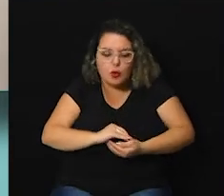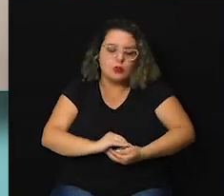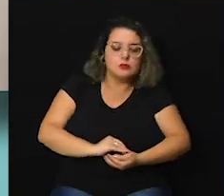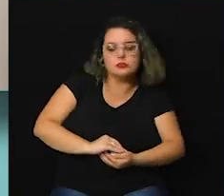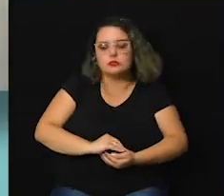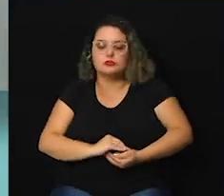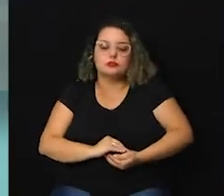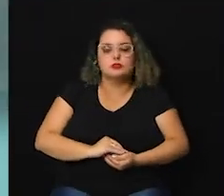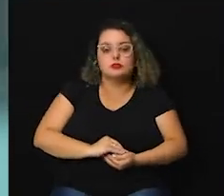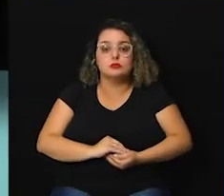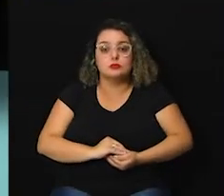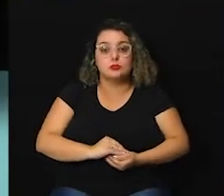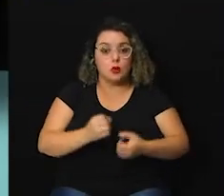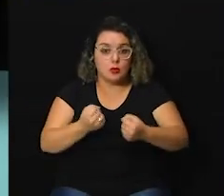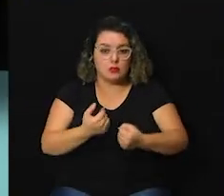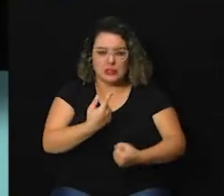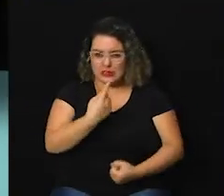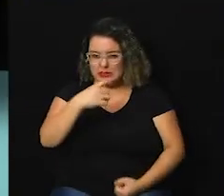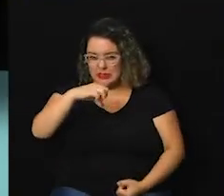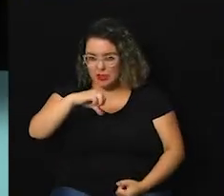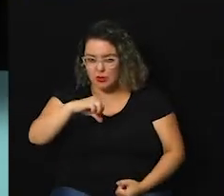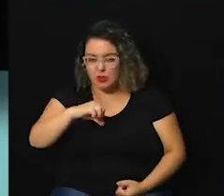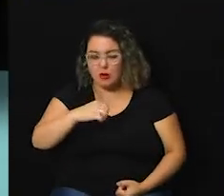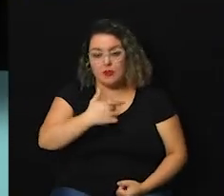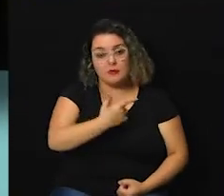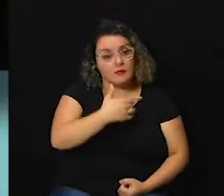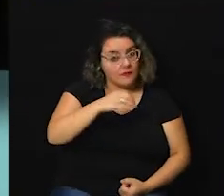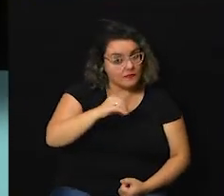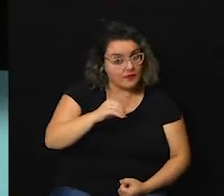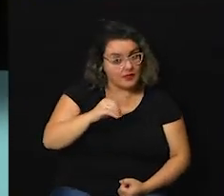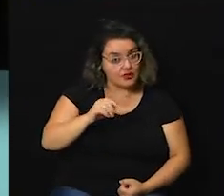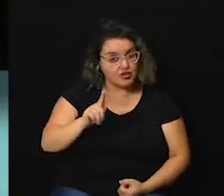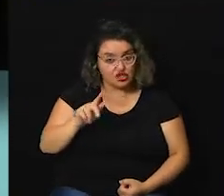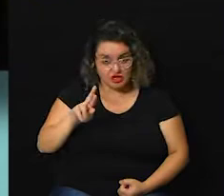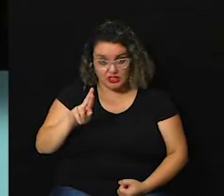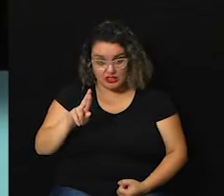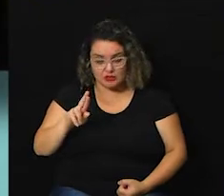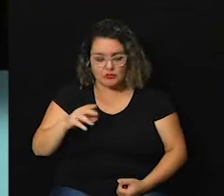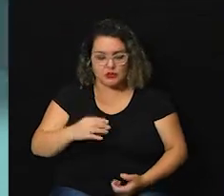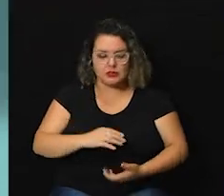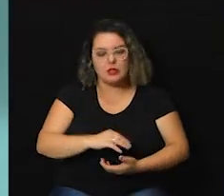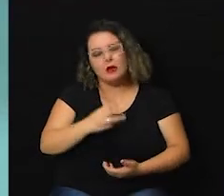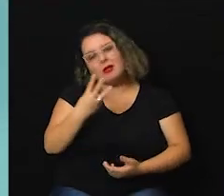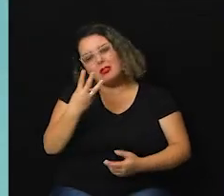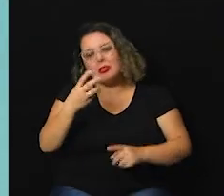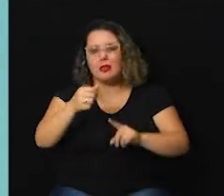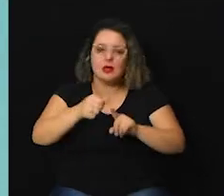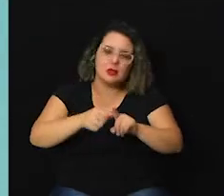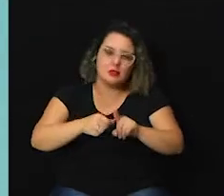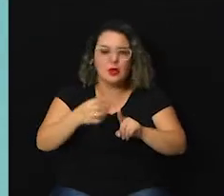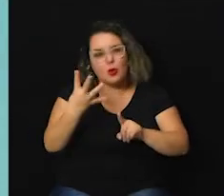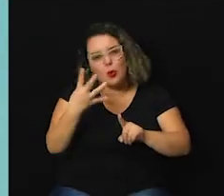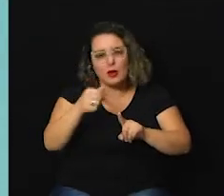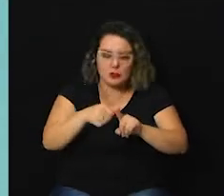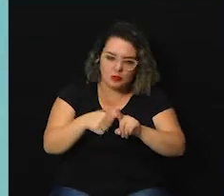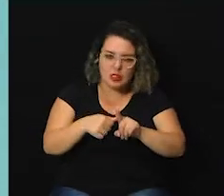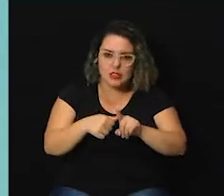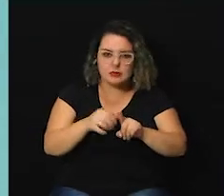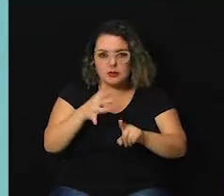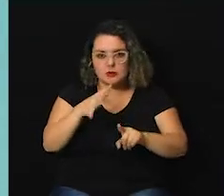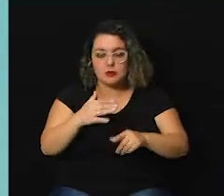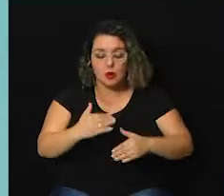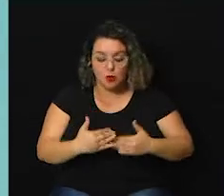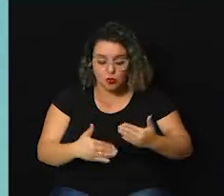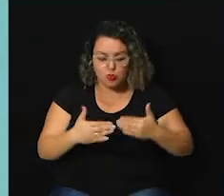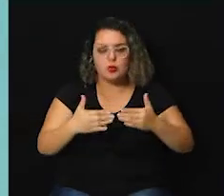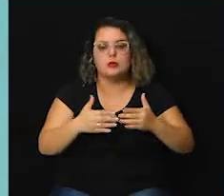nasce o filhote, pesando aí em torno de 19, 20 gramas, ele vai levar em média 3 meses e meio, 4 meses